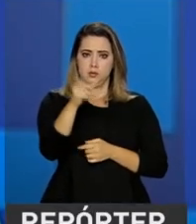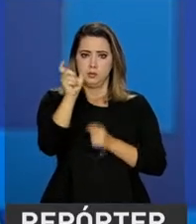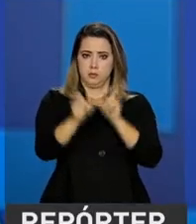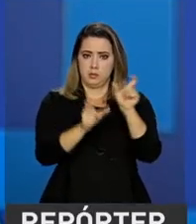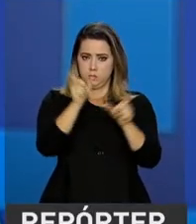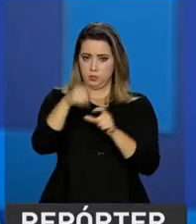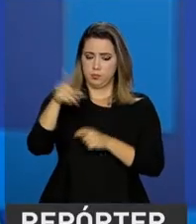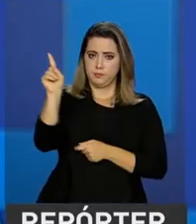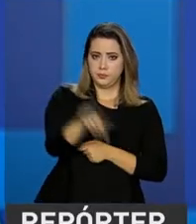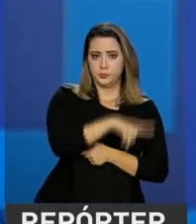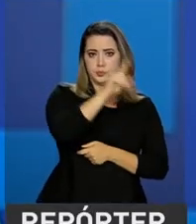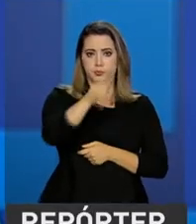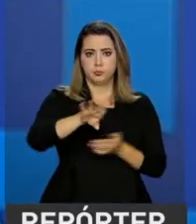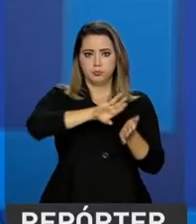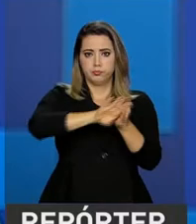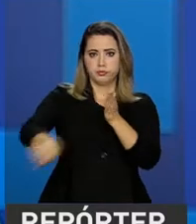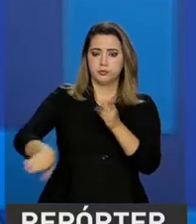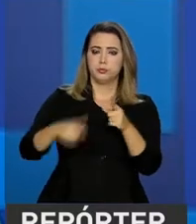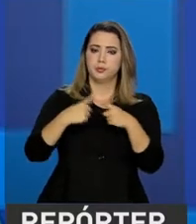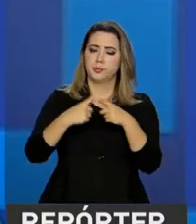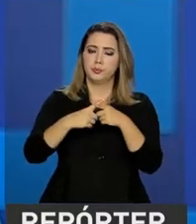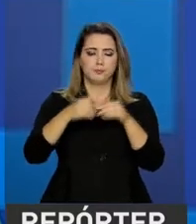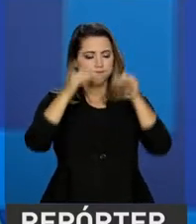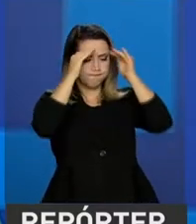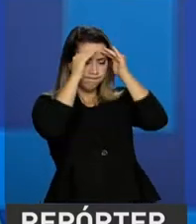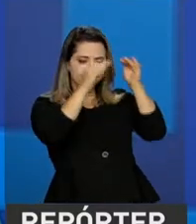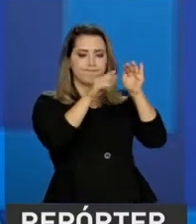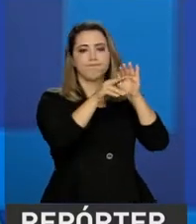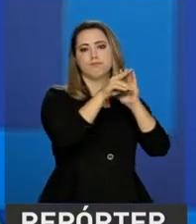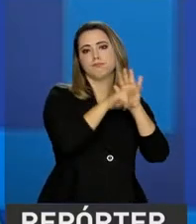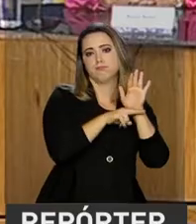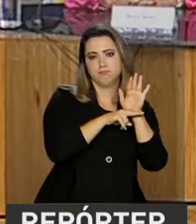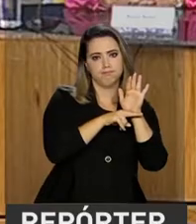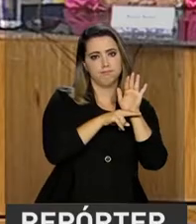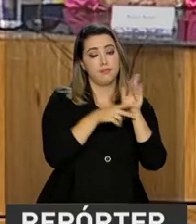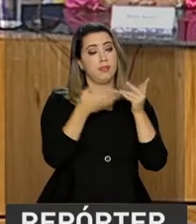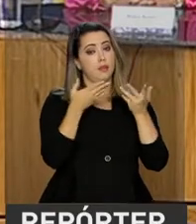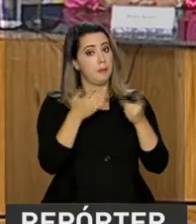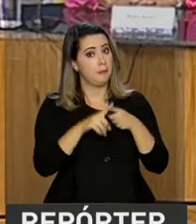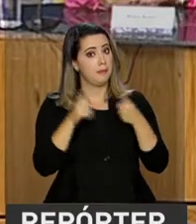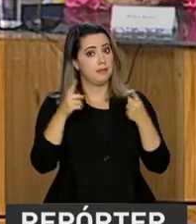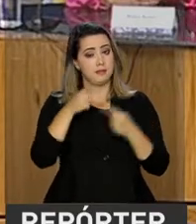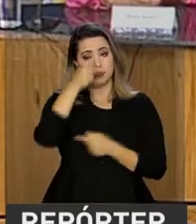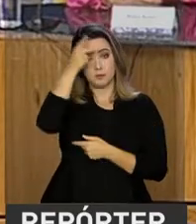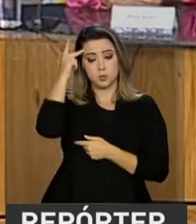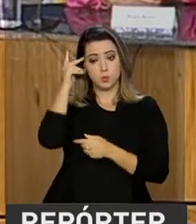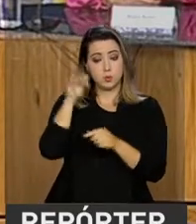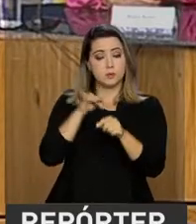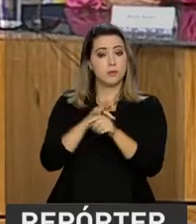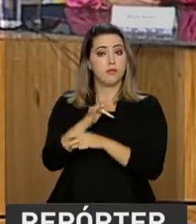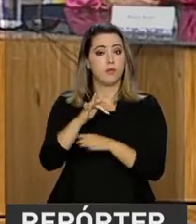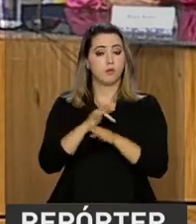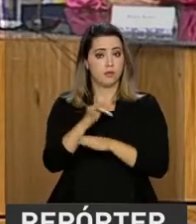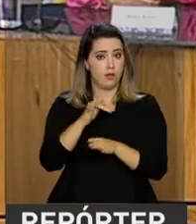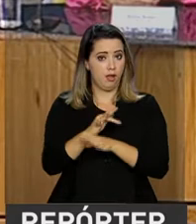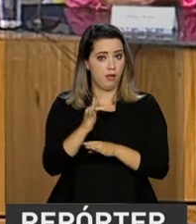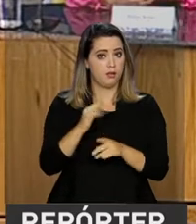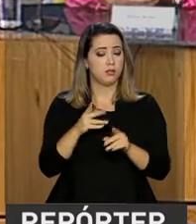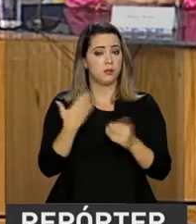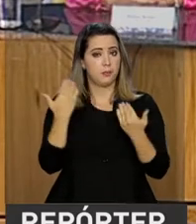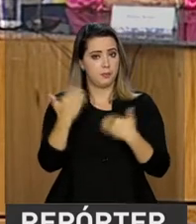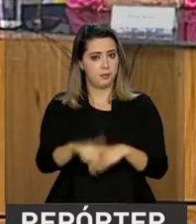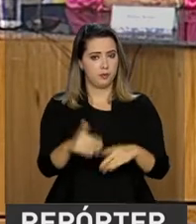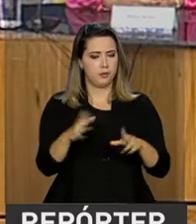candidatos desclassificados por descumprirem as regras do Enem. Já as abstenções, aqueles que não